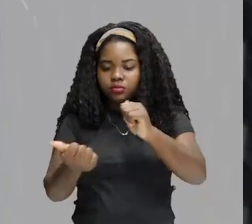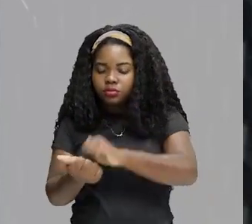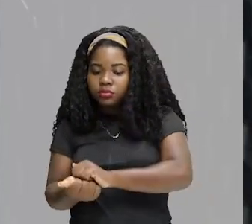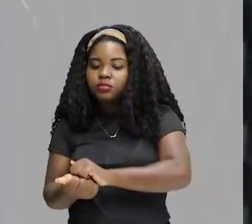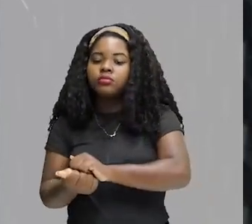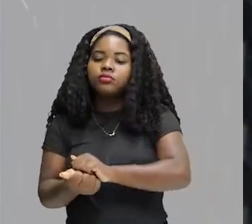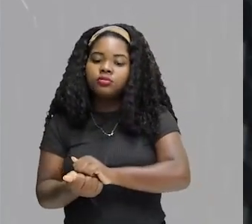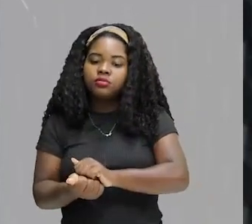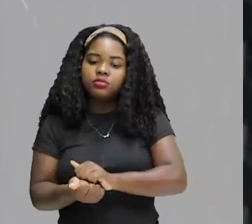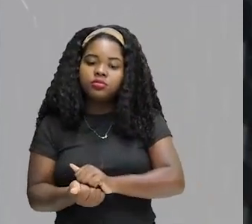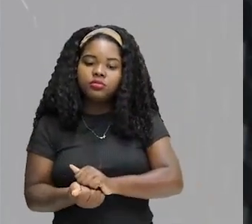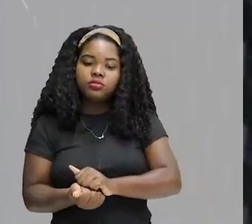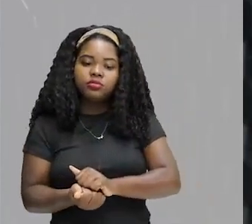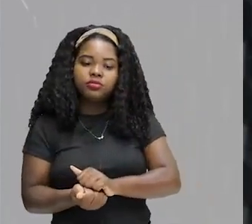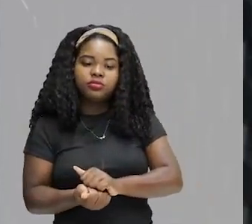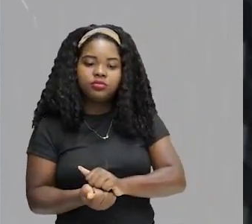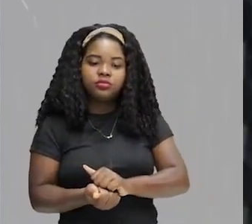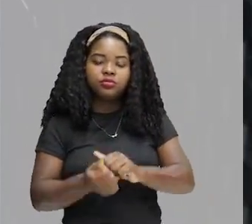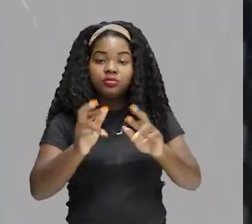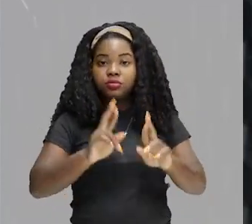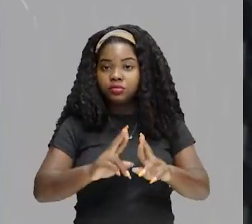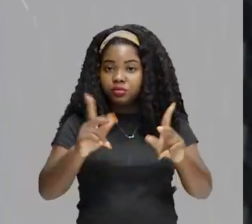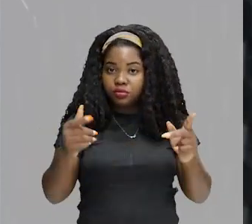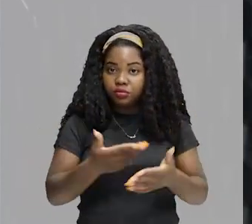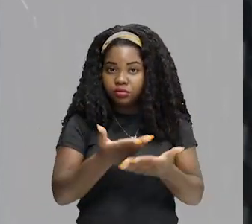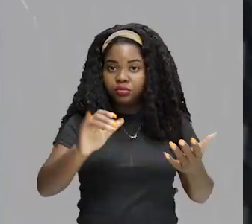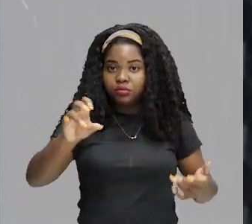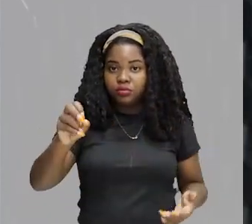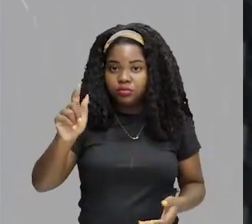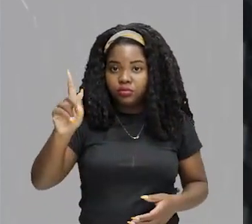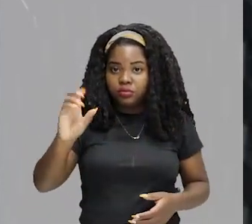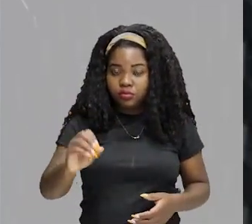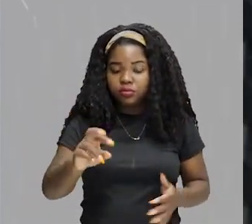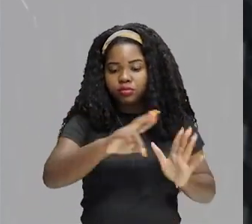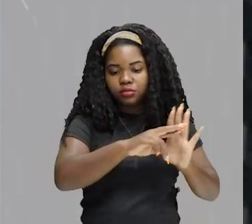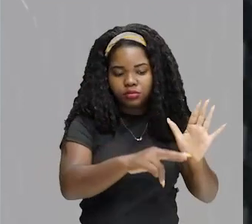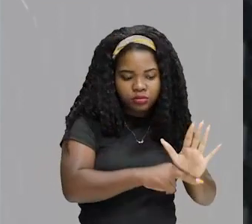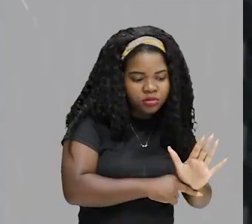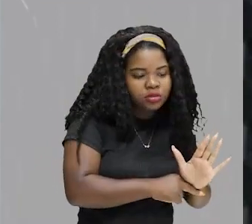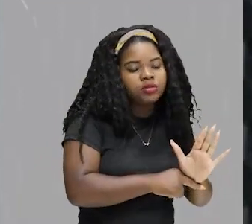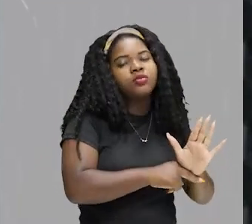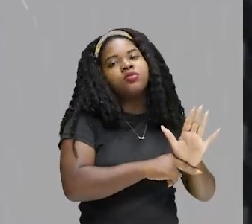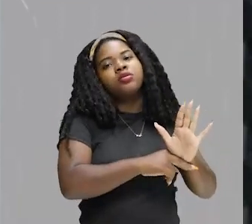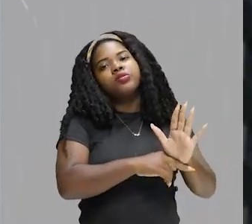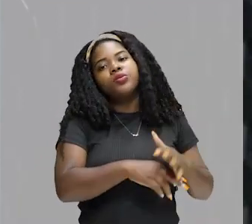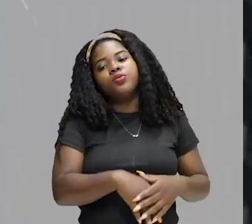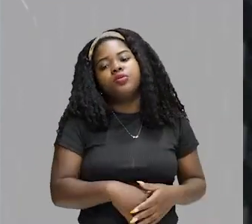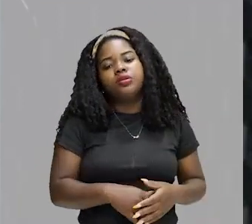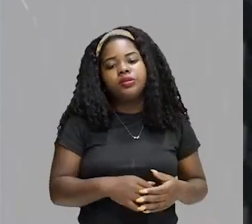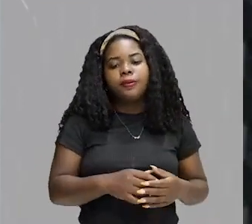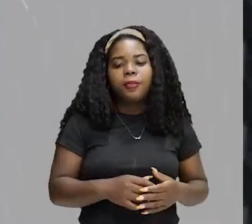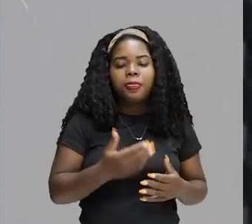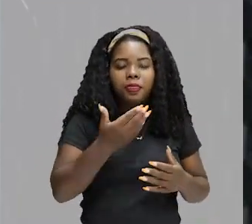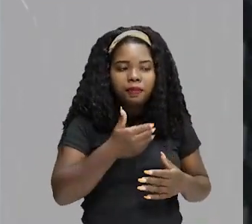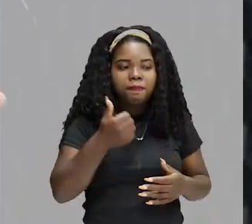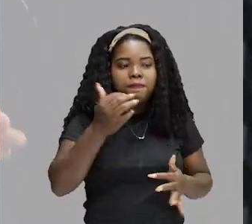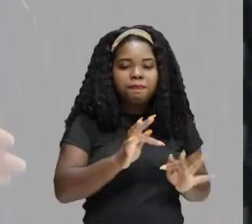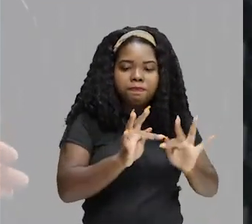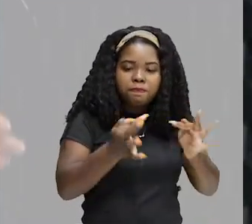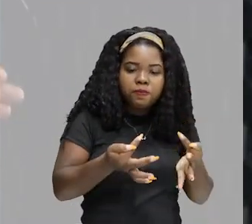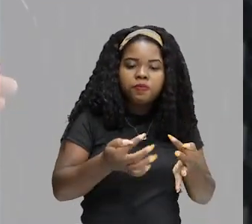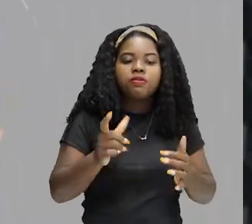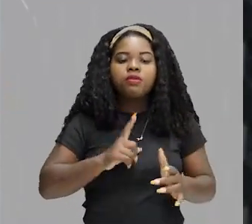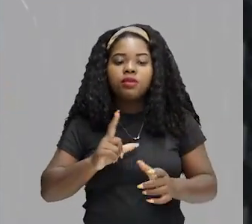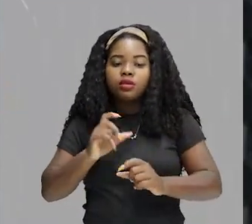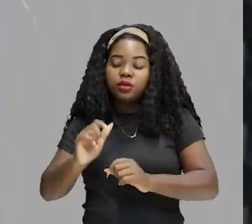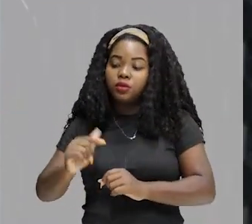daquela questão do jogo, que eu já fiz uma diferenciação aqui para vocês. O jogo, as suas regras são mais flexíveis, né? Então, existe o basquete